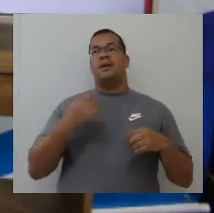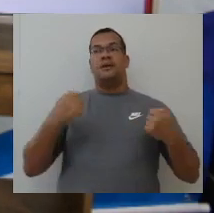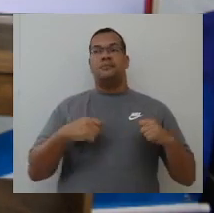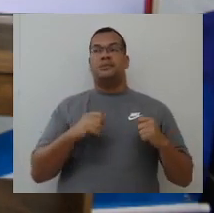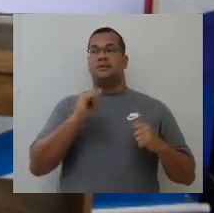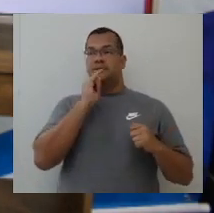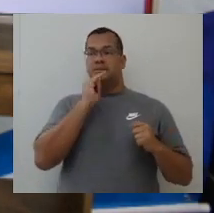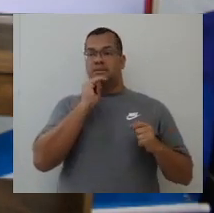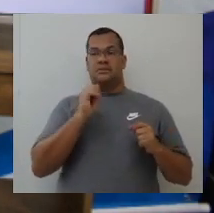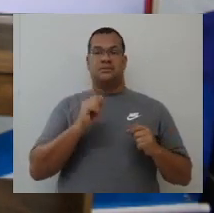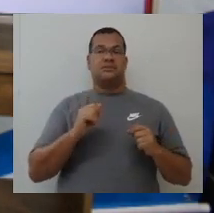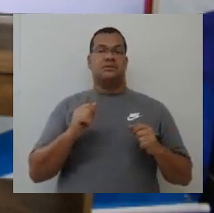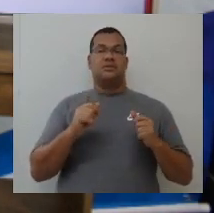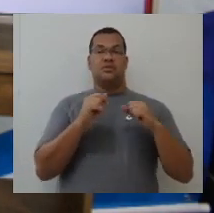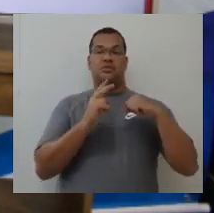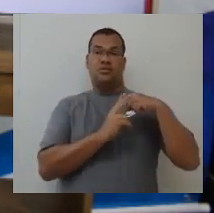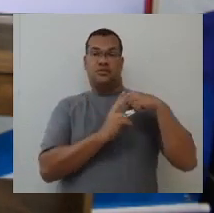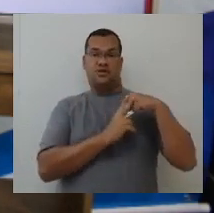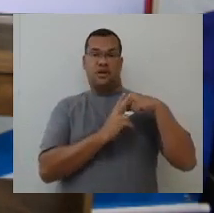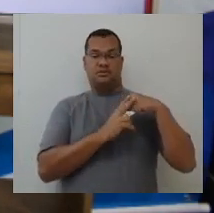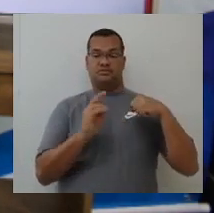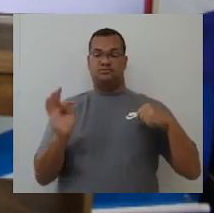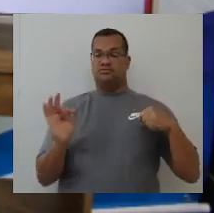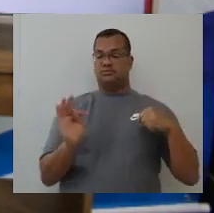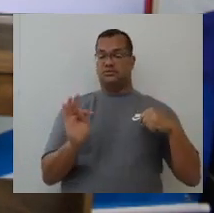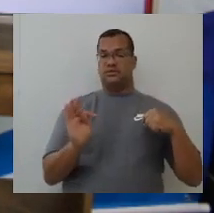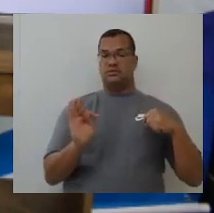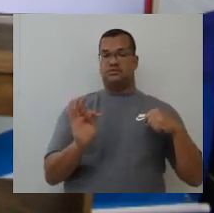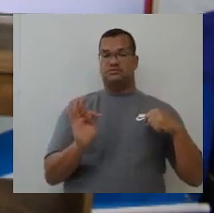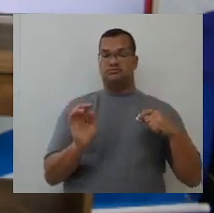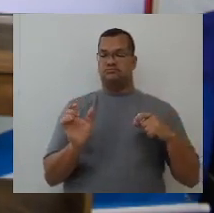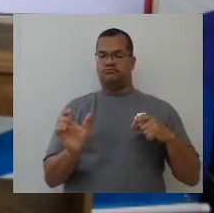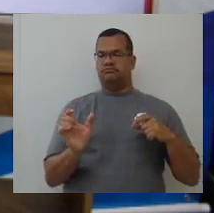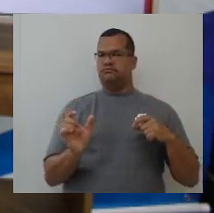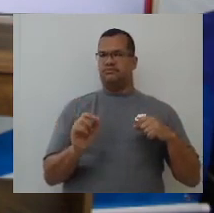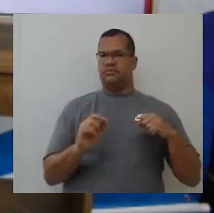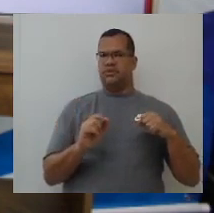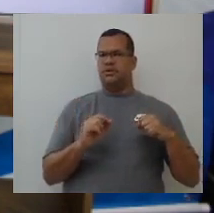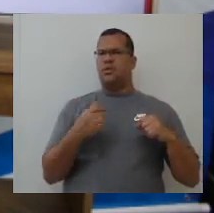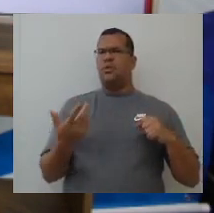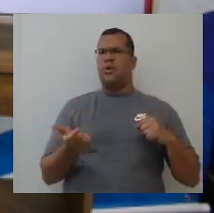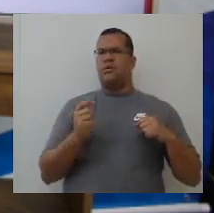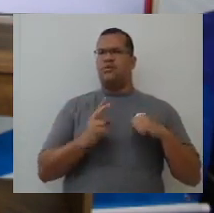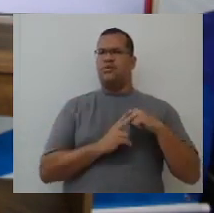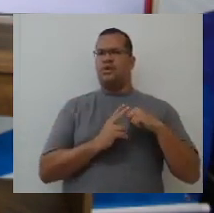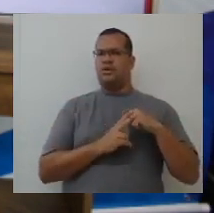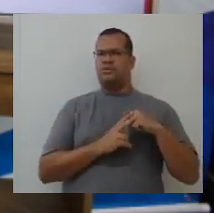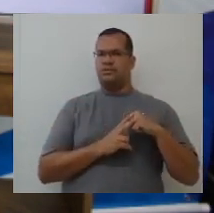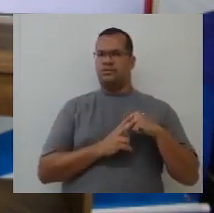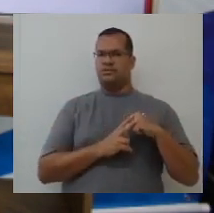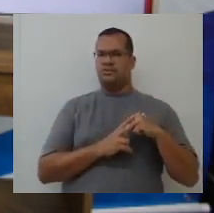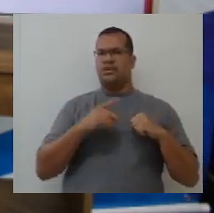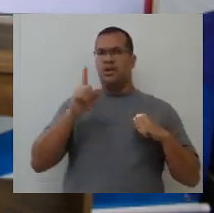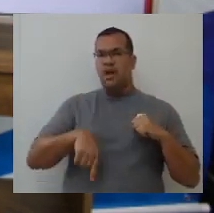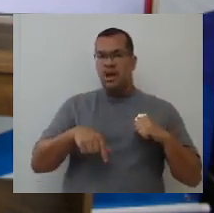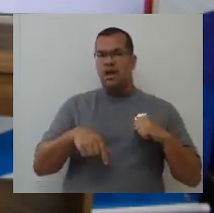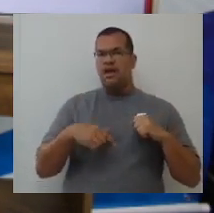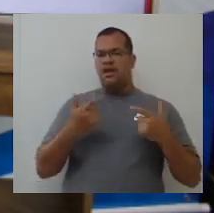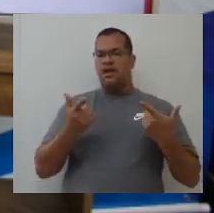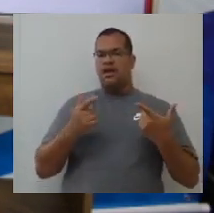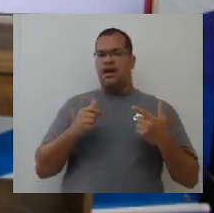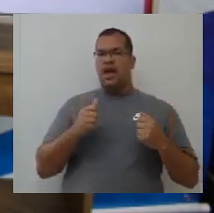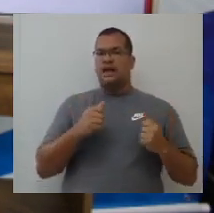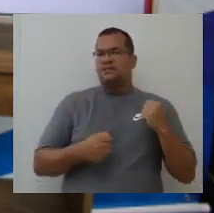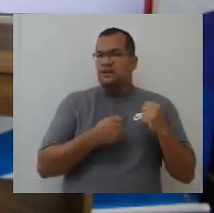o verbo adequado logo em seguida. O verbo adequado logo em seguida, como assim? Que verbo, Rafael? Ação. A gente não está